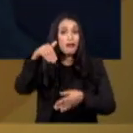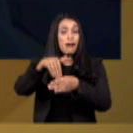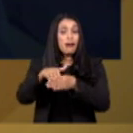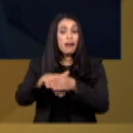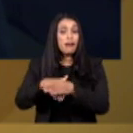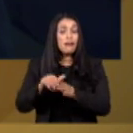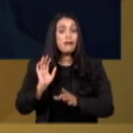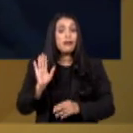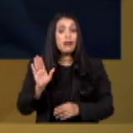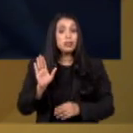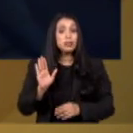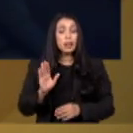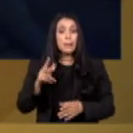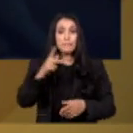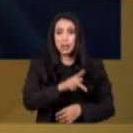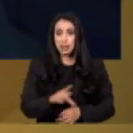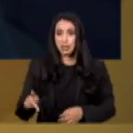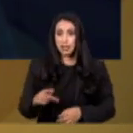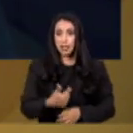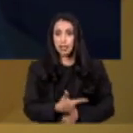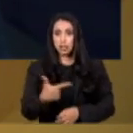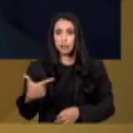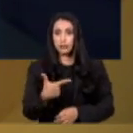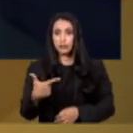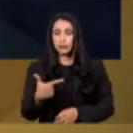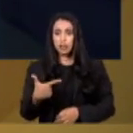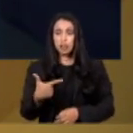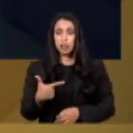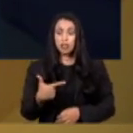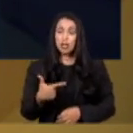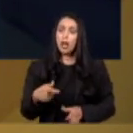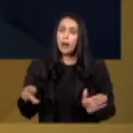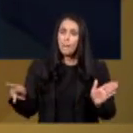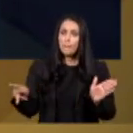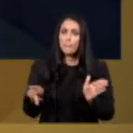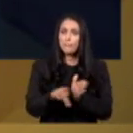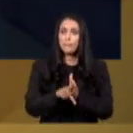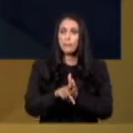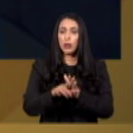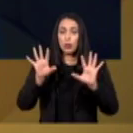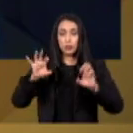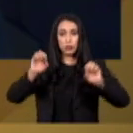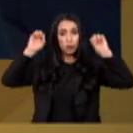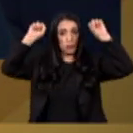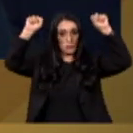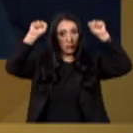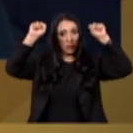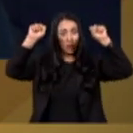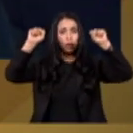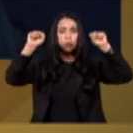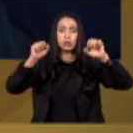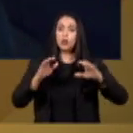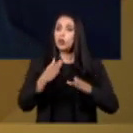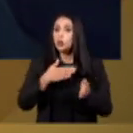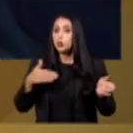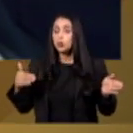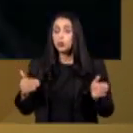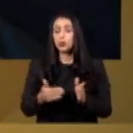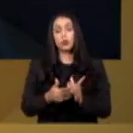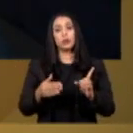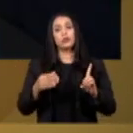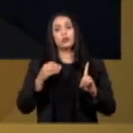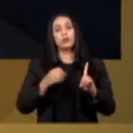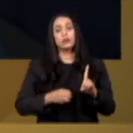elege presidente vice e corregedor do tribunal todos os embarcadores